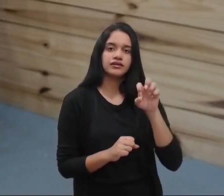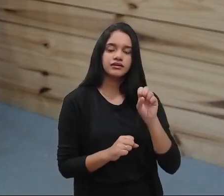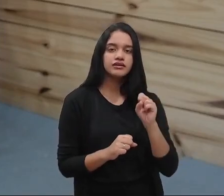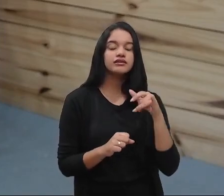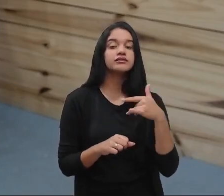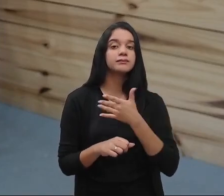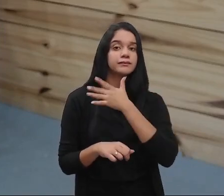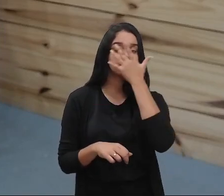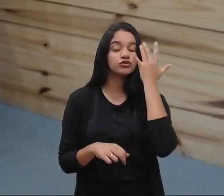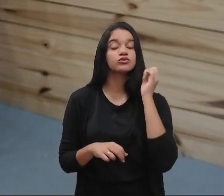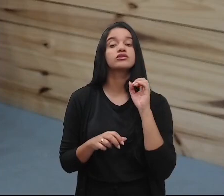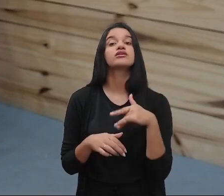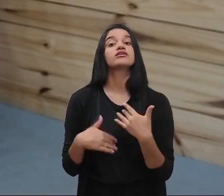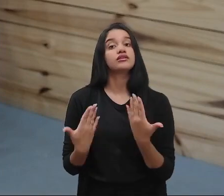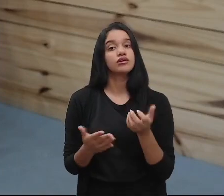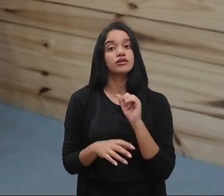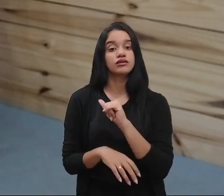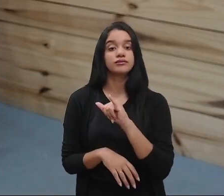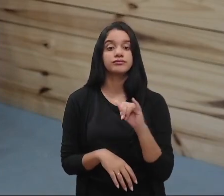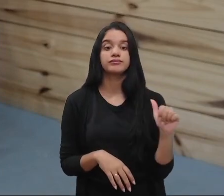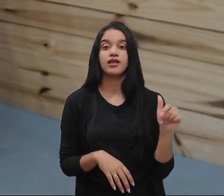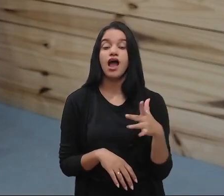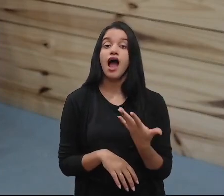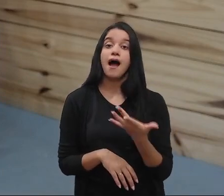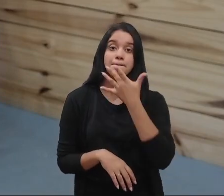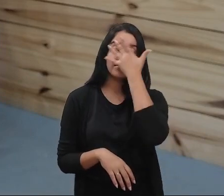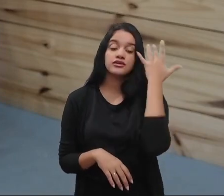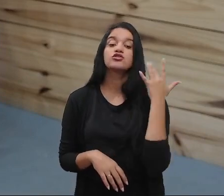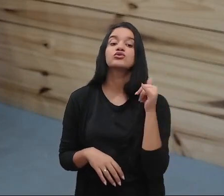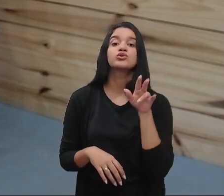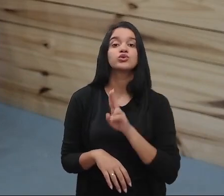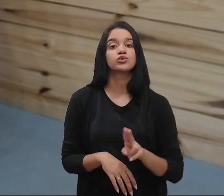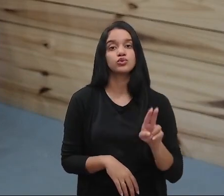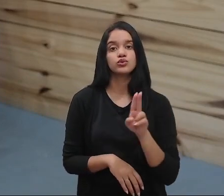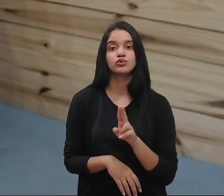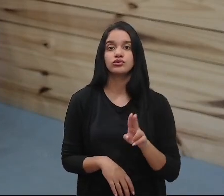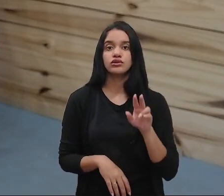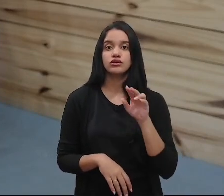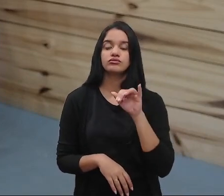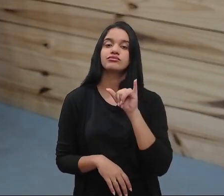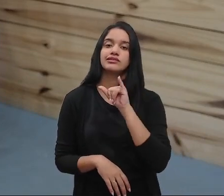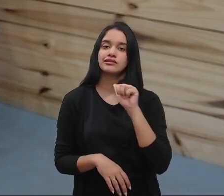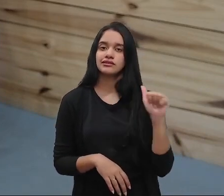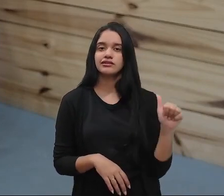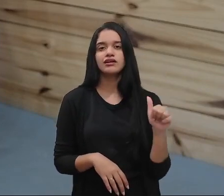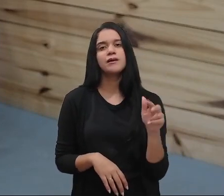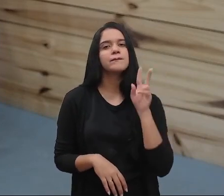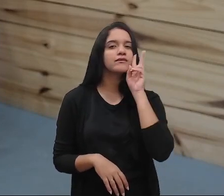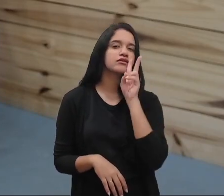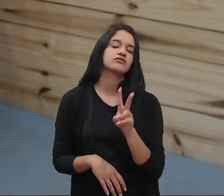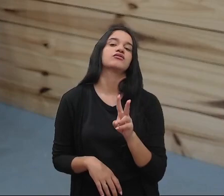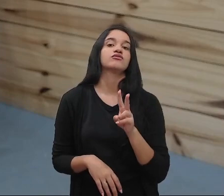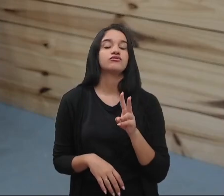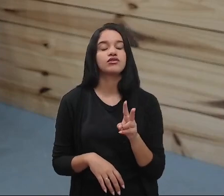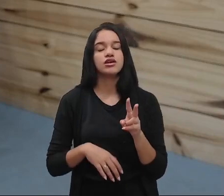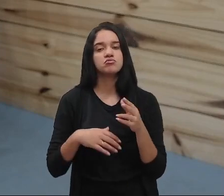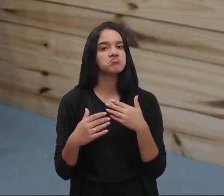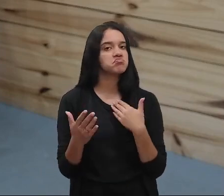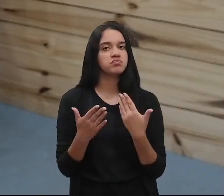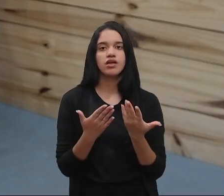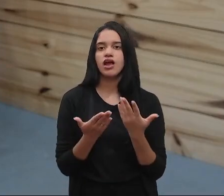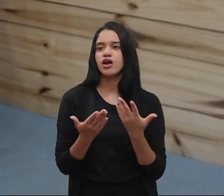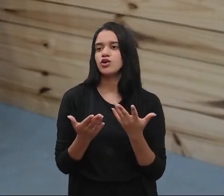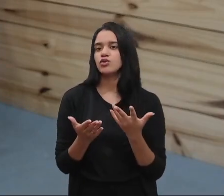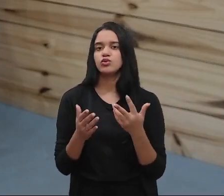e a inteligência artificial, aliás, desculpe, a pessoa que entrevista está usando inteligência artificial para não ver a nacionalidade, não ver